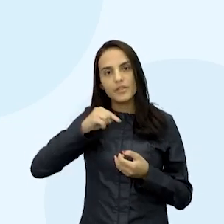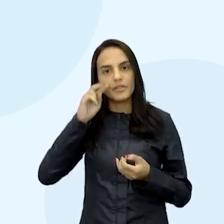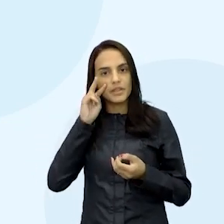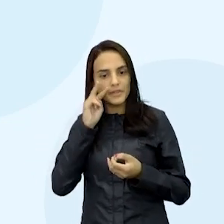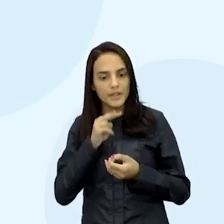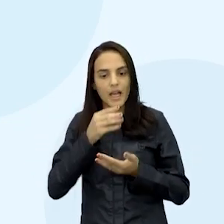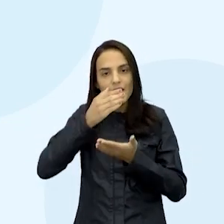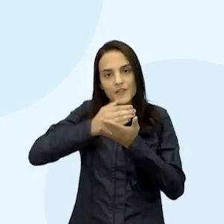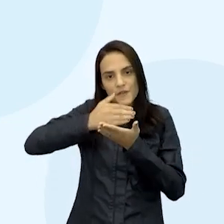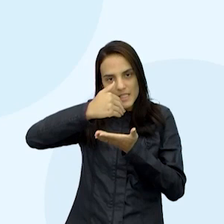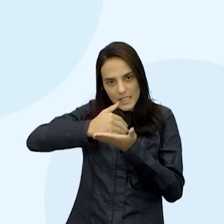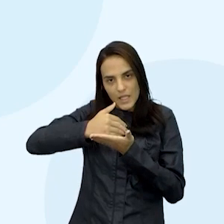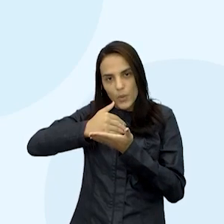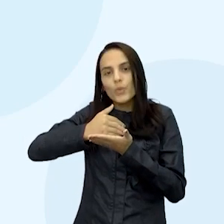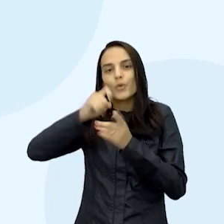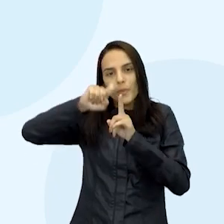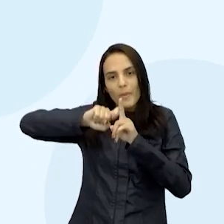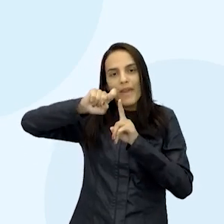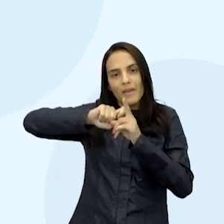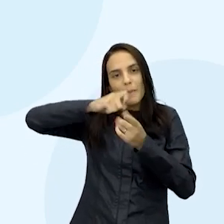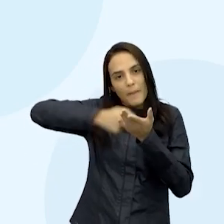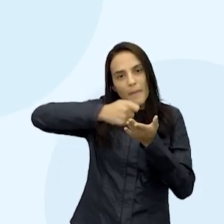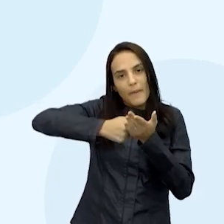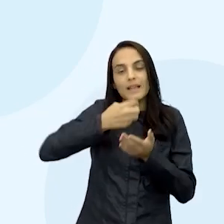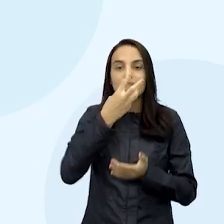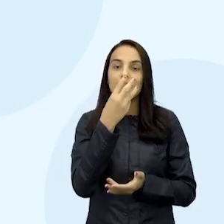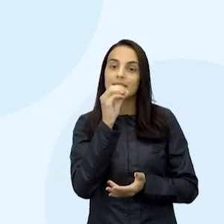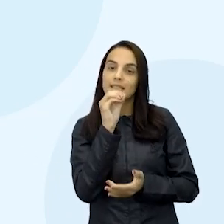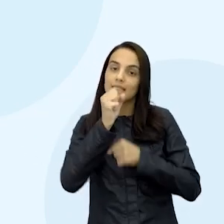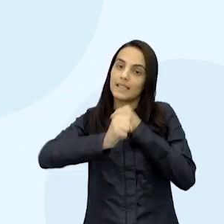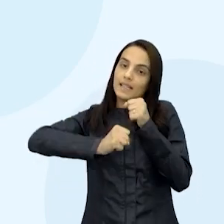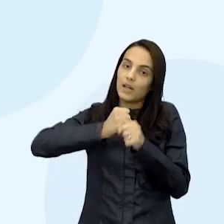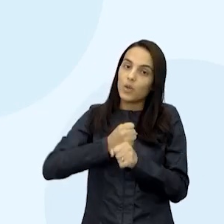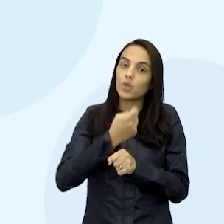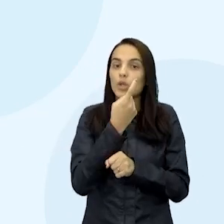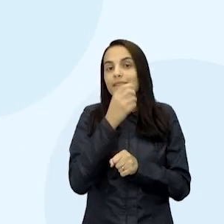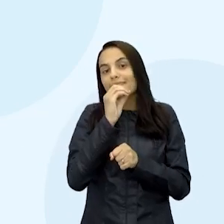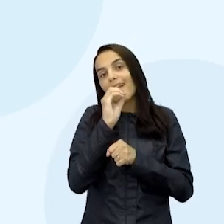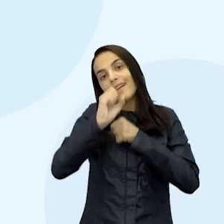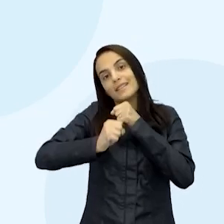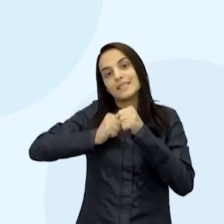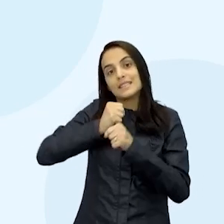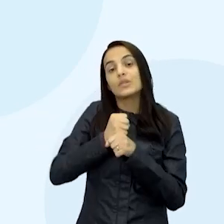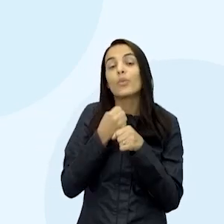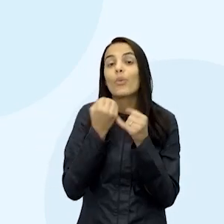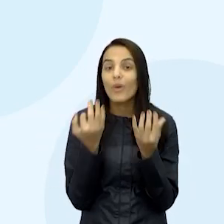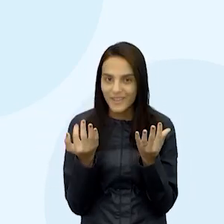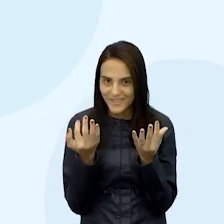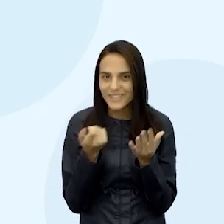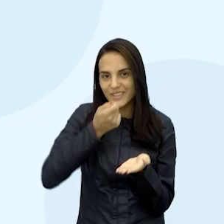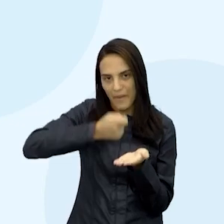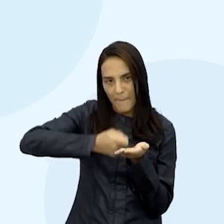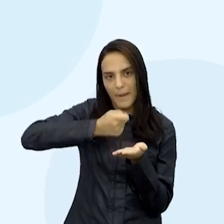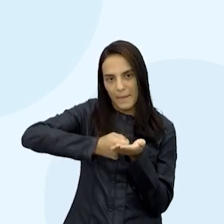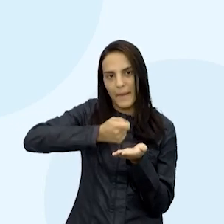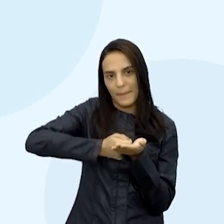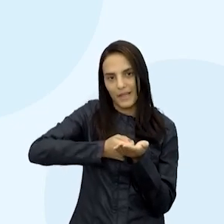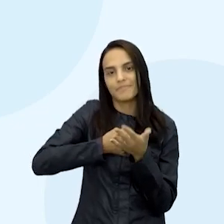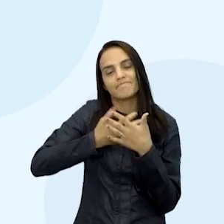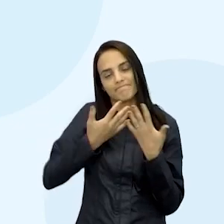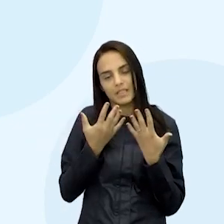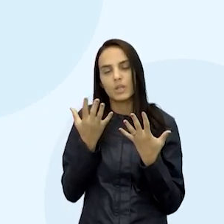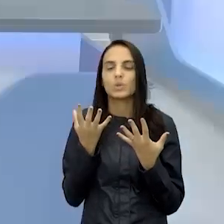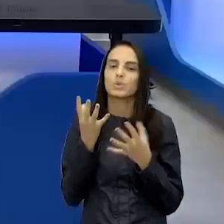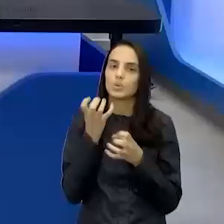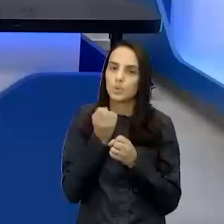as parcelas, se é em 30 anos, se é em 10 anos. Quantos anos você vai ter daqui 30 anos que você vai estar pagando ainda isso? Então, tudo